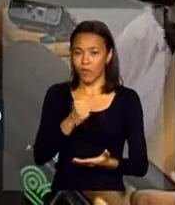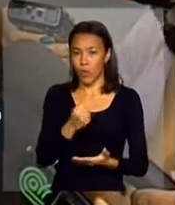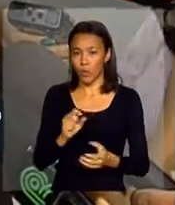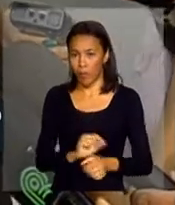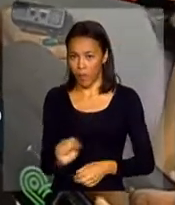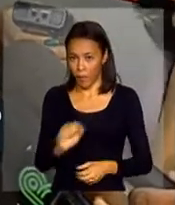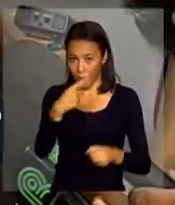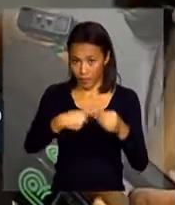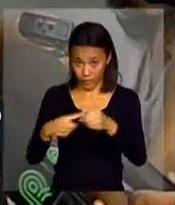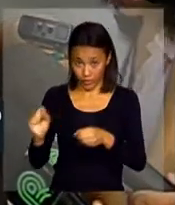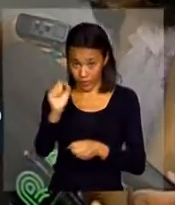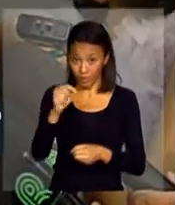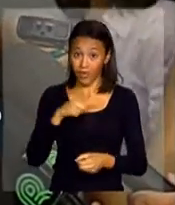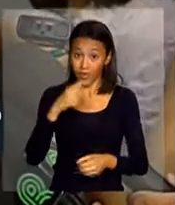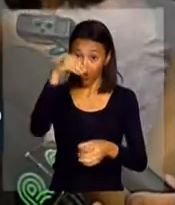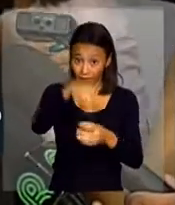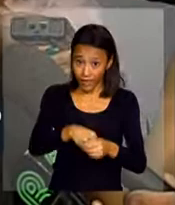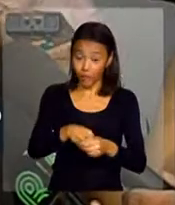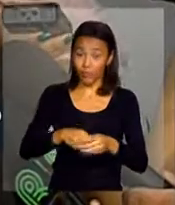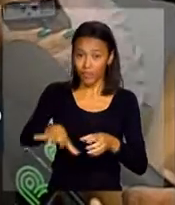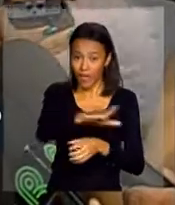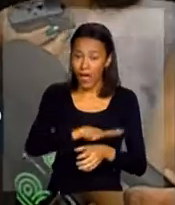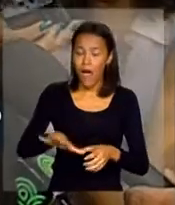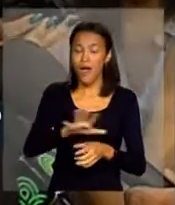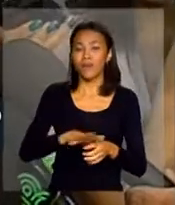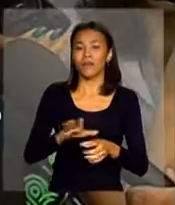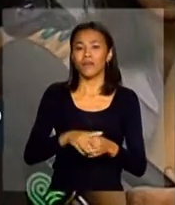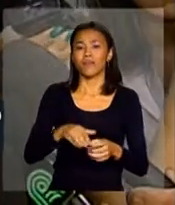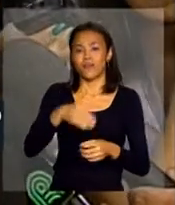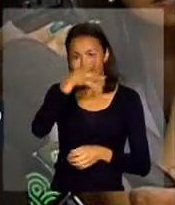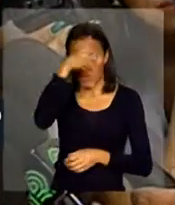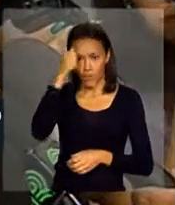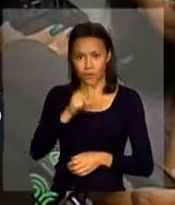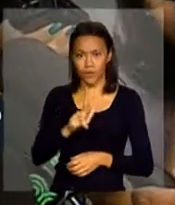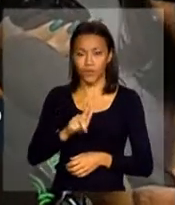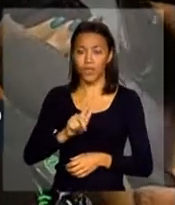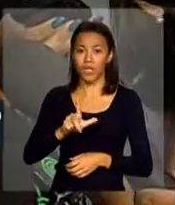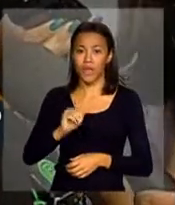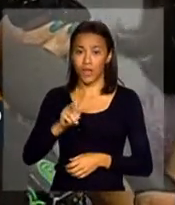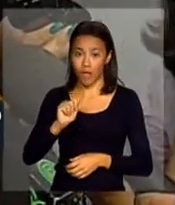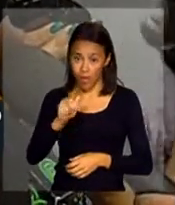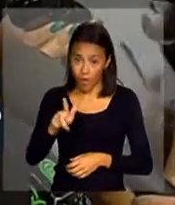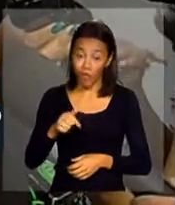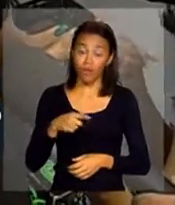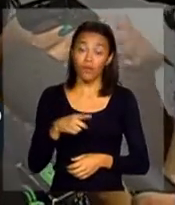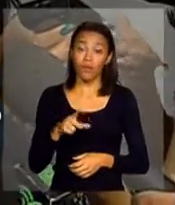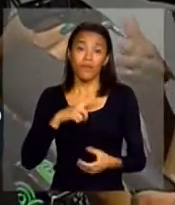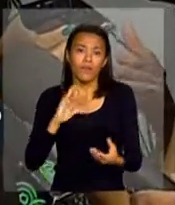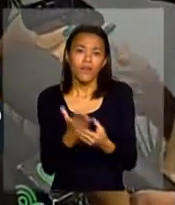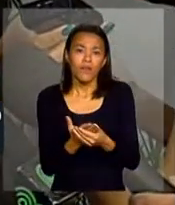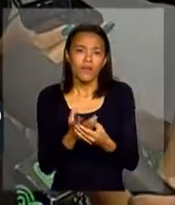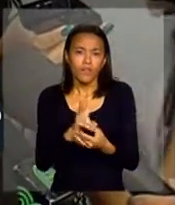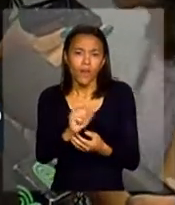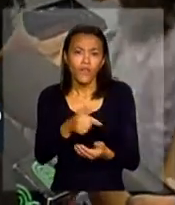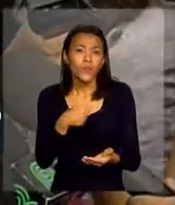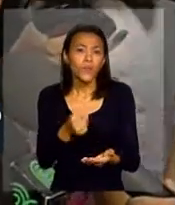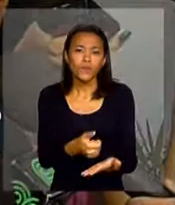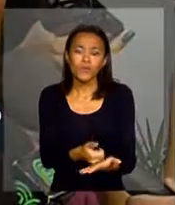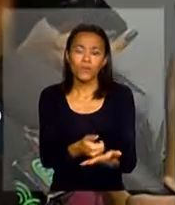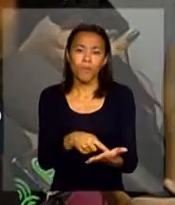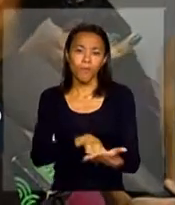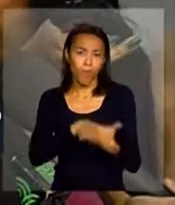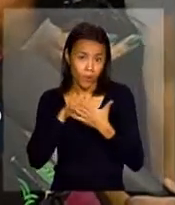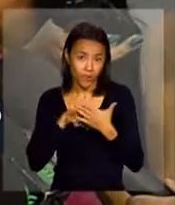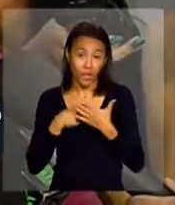que plantam soja que estão na área da Amazônia Legal no Brasil, fazendo prioritariamente o cadastro ambiental rural, tá? Isso vai nos mostrar, de